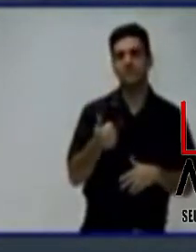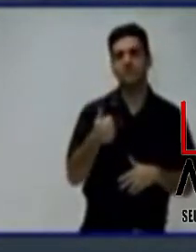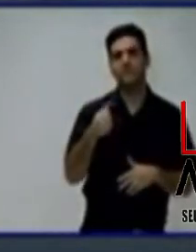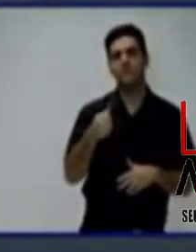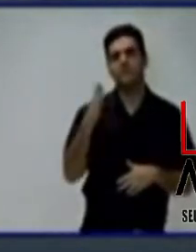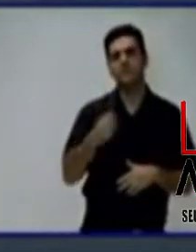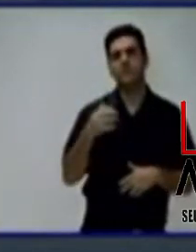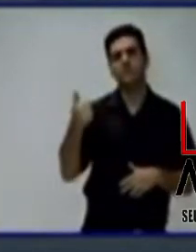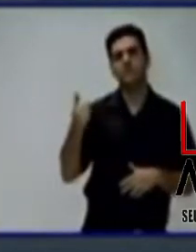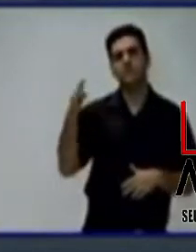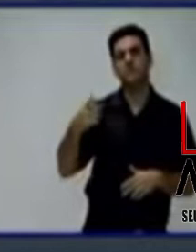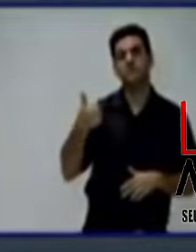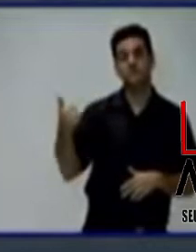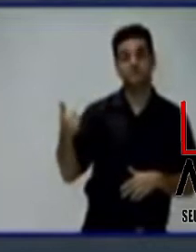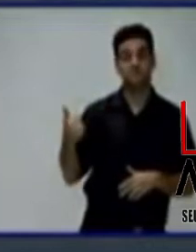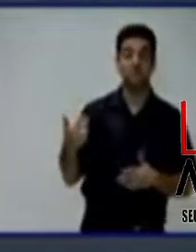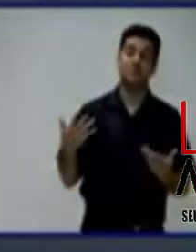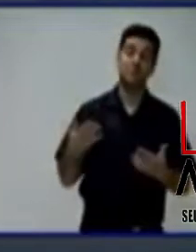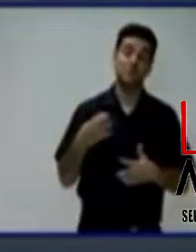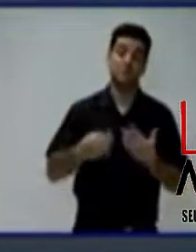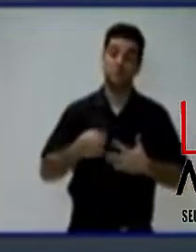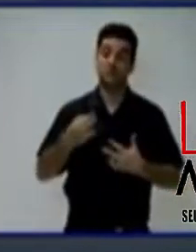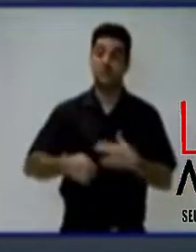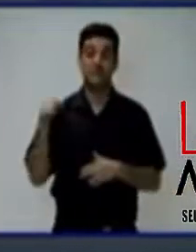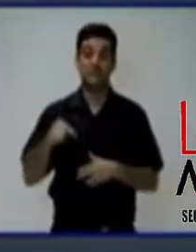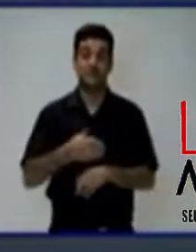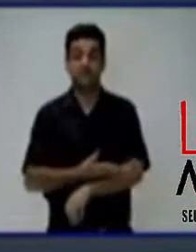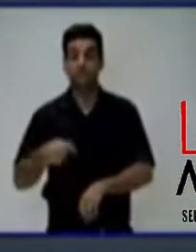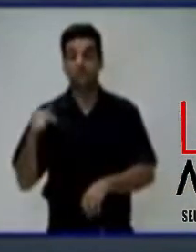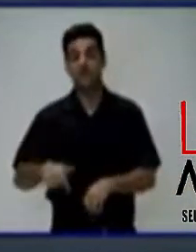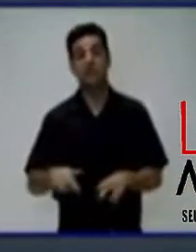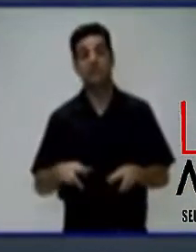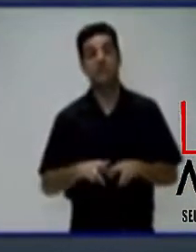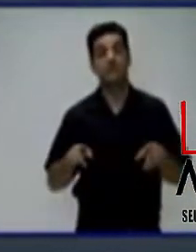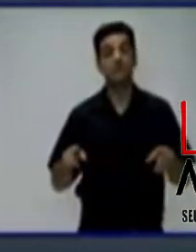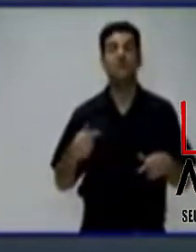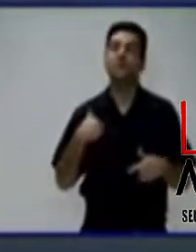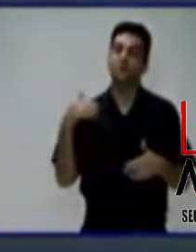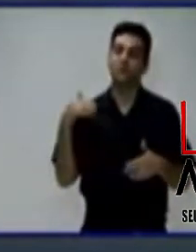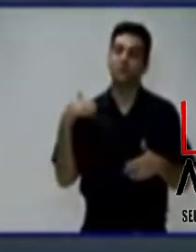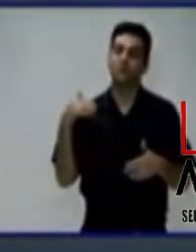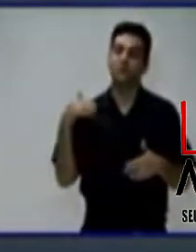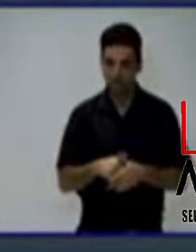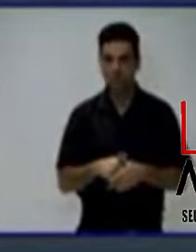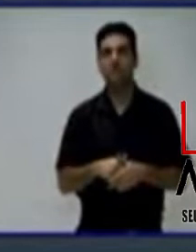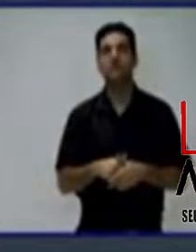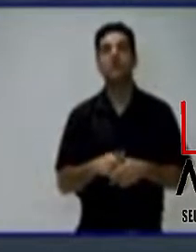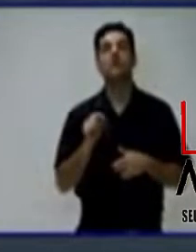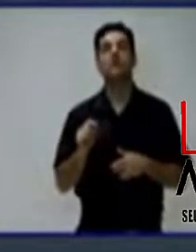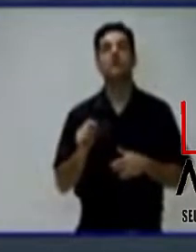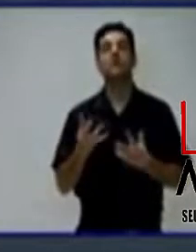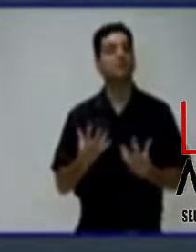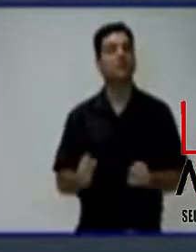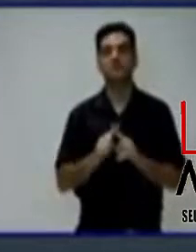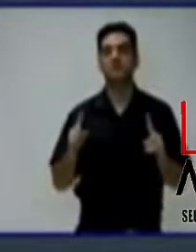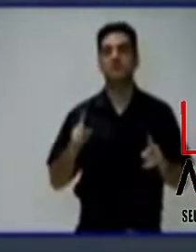21/1/2021. Então, de acordo com a jurisprudência do TSE, nesse sentido, voto, decidi agora voto pelo